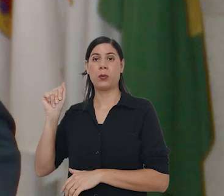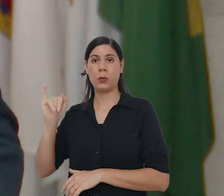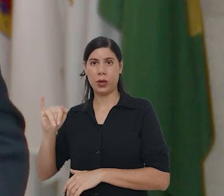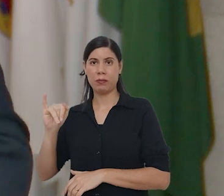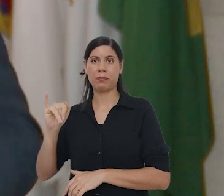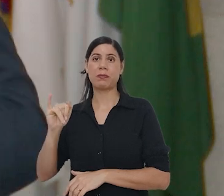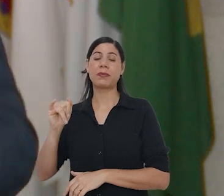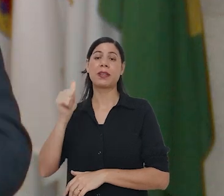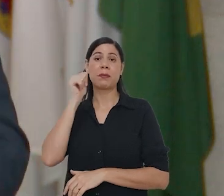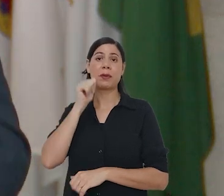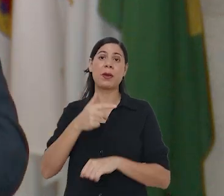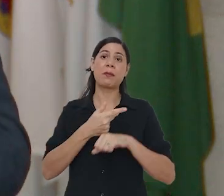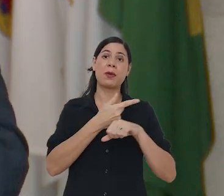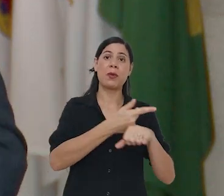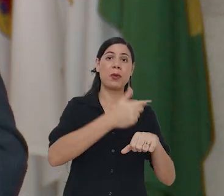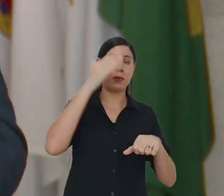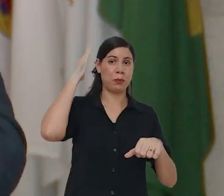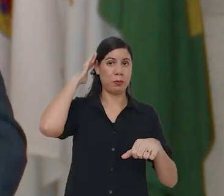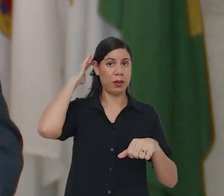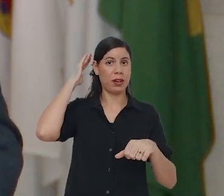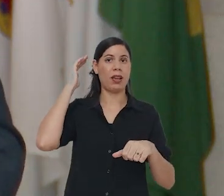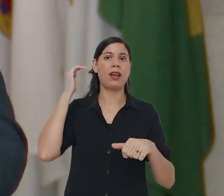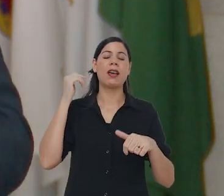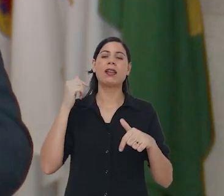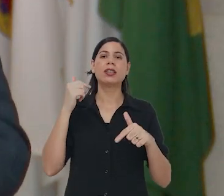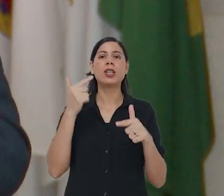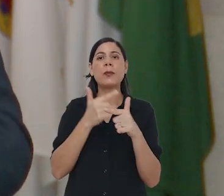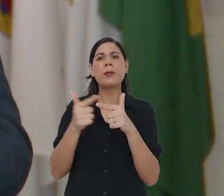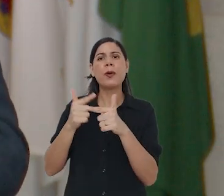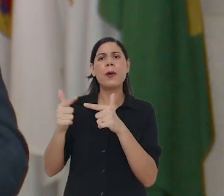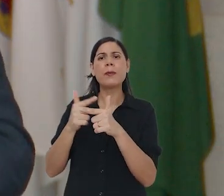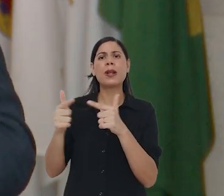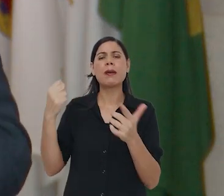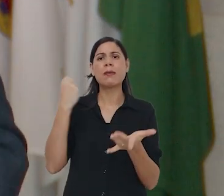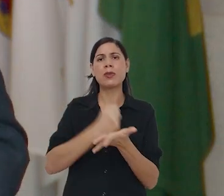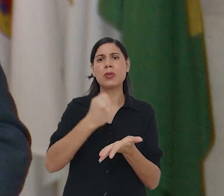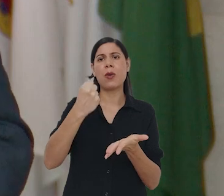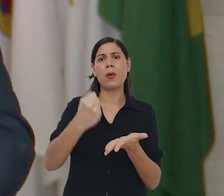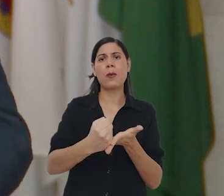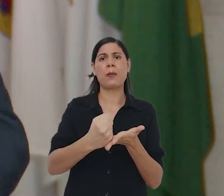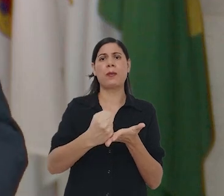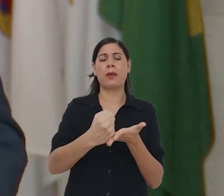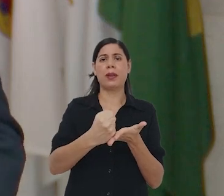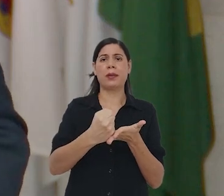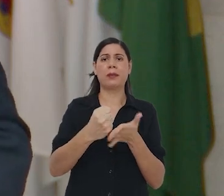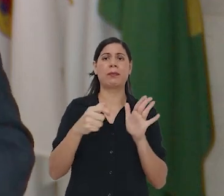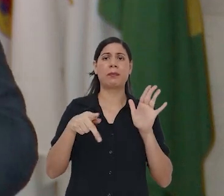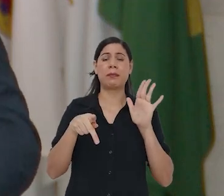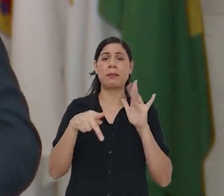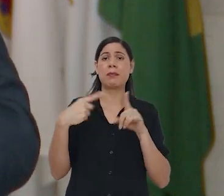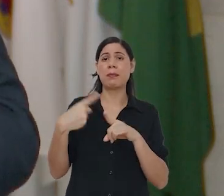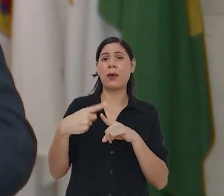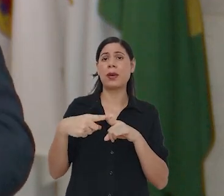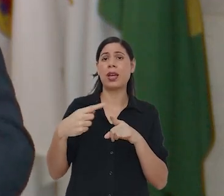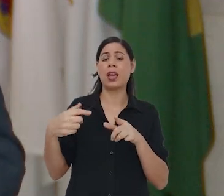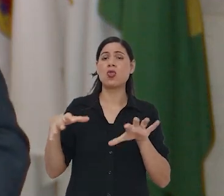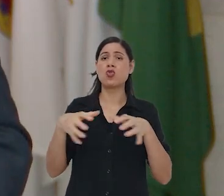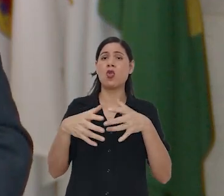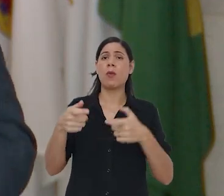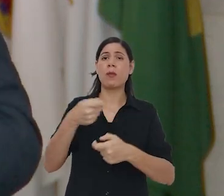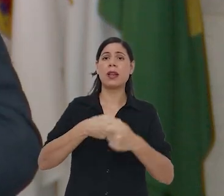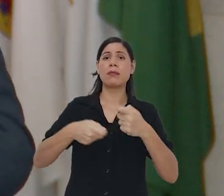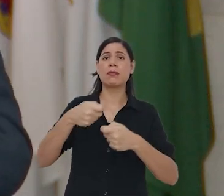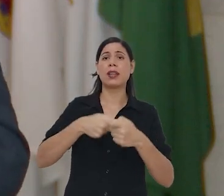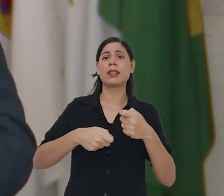a justiça motivada pelas dificuldades que tem encontrado na emissão de seus documentos pessoais por ser tratada pelos órgãos